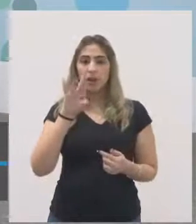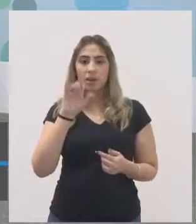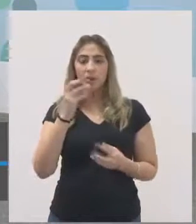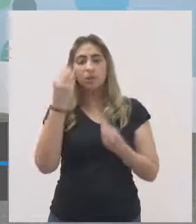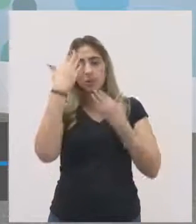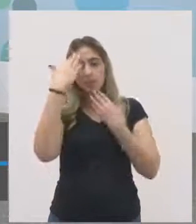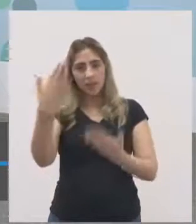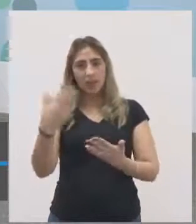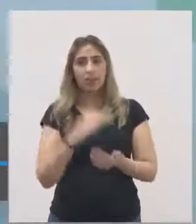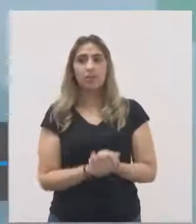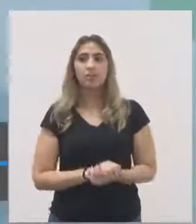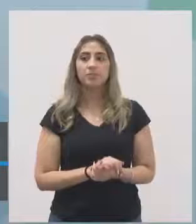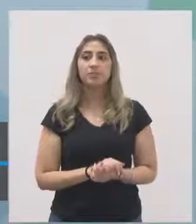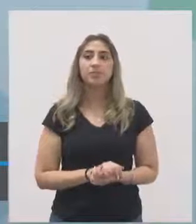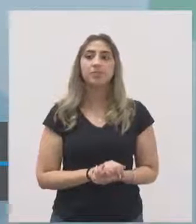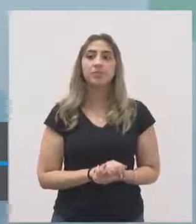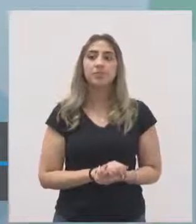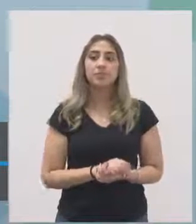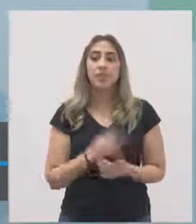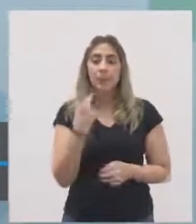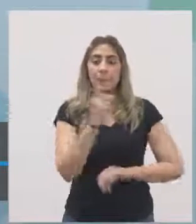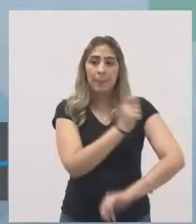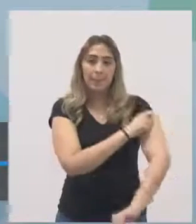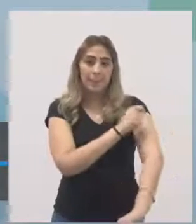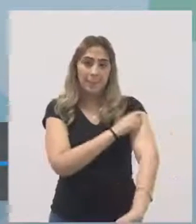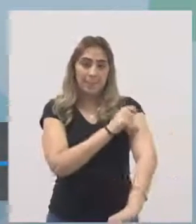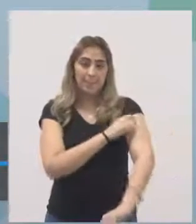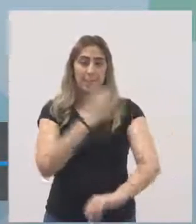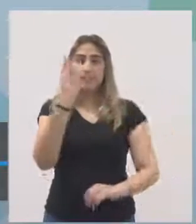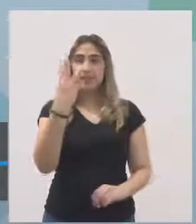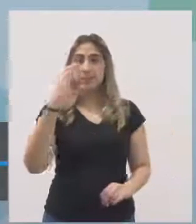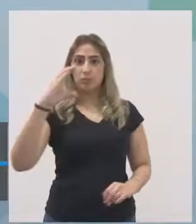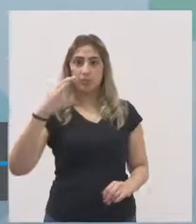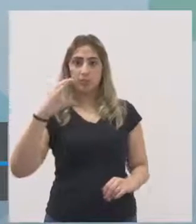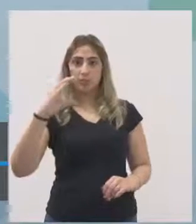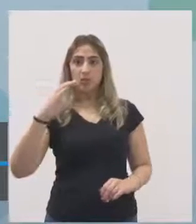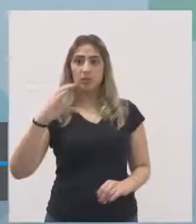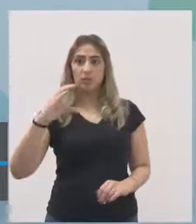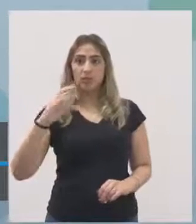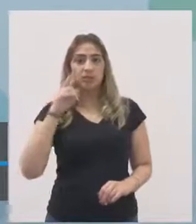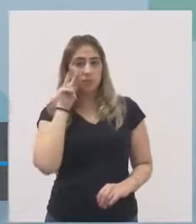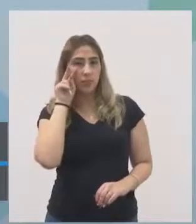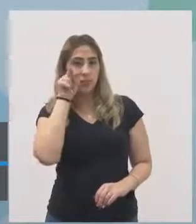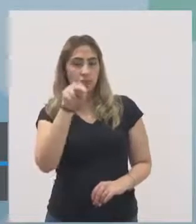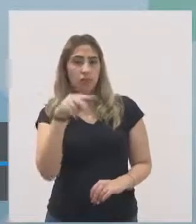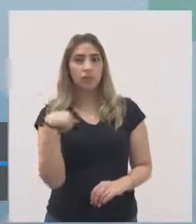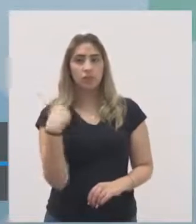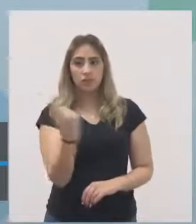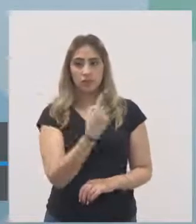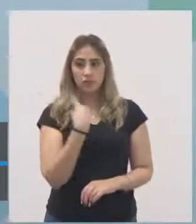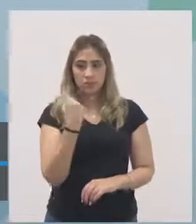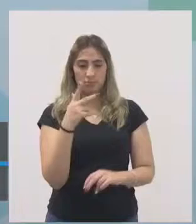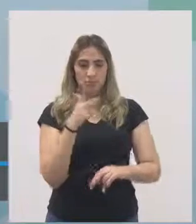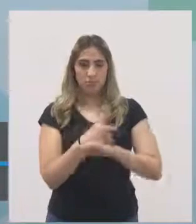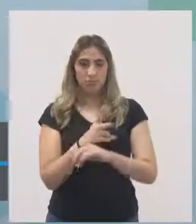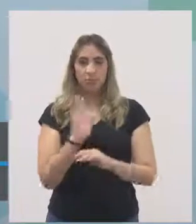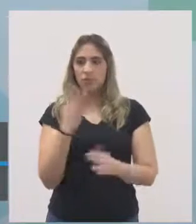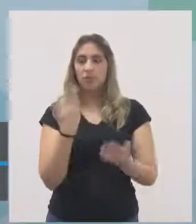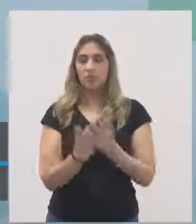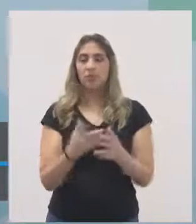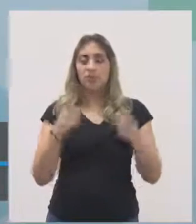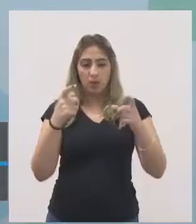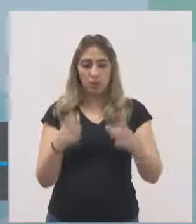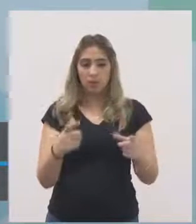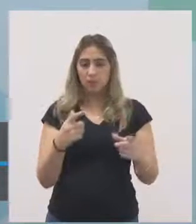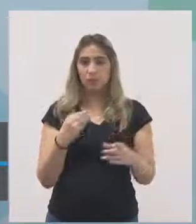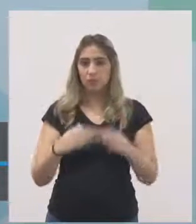Giovanni. Aliás, os seus alunos do terceiro C estão ligados agora na nossa formação. Já perdi aqui onde tá,